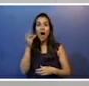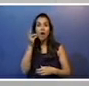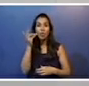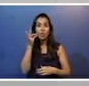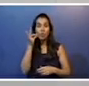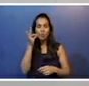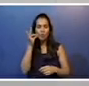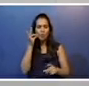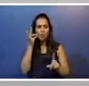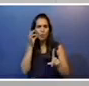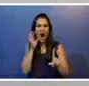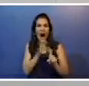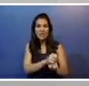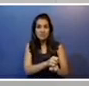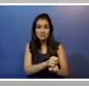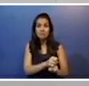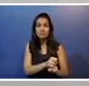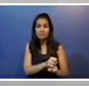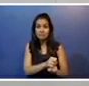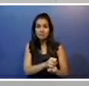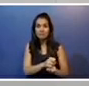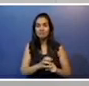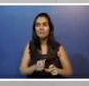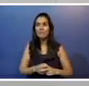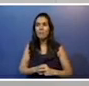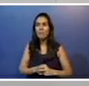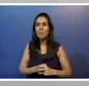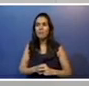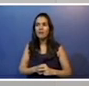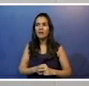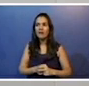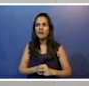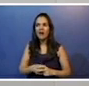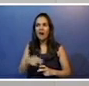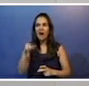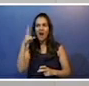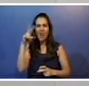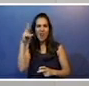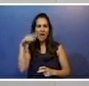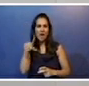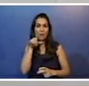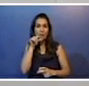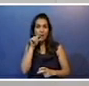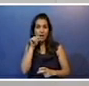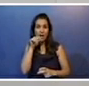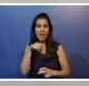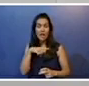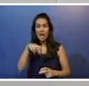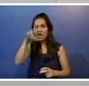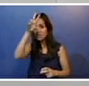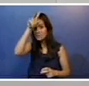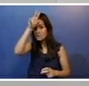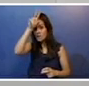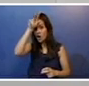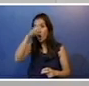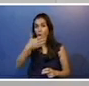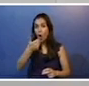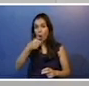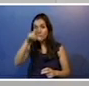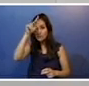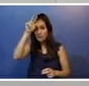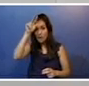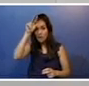roedores. E aqui, ó, lembra que nós falamos sobre as aves insetívoras, que se alimentam